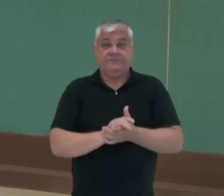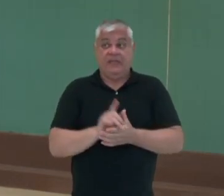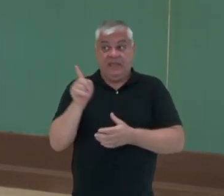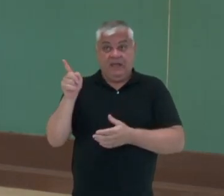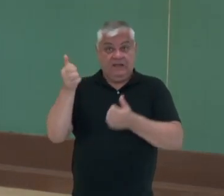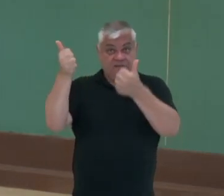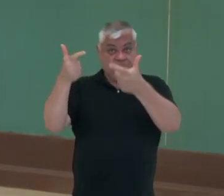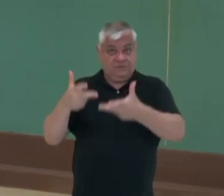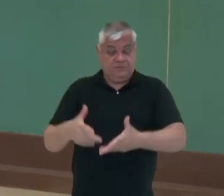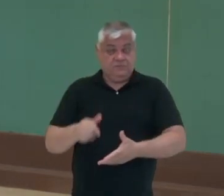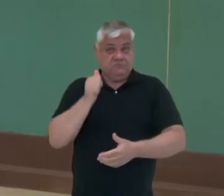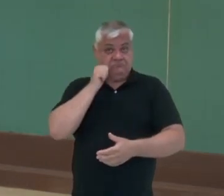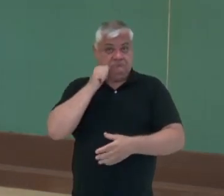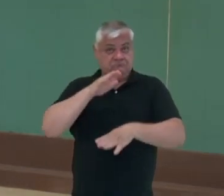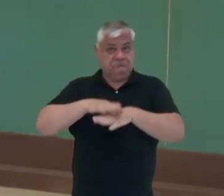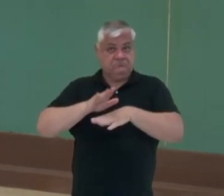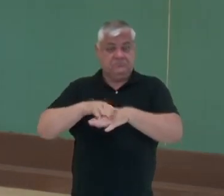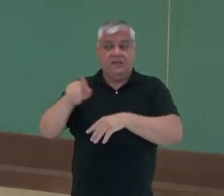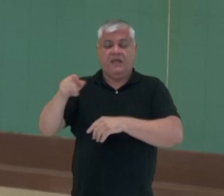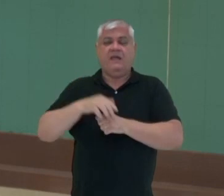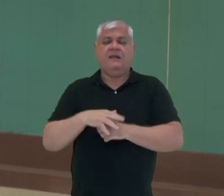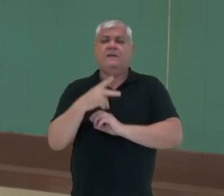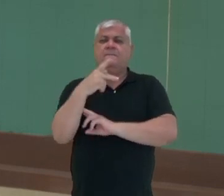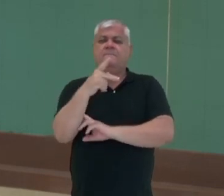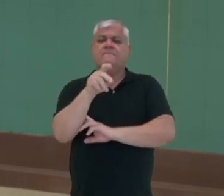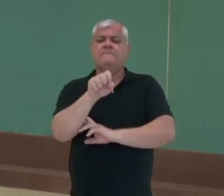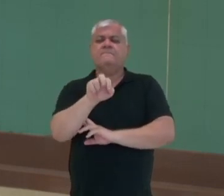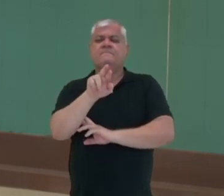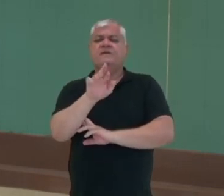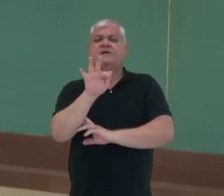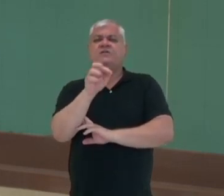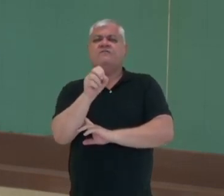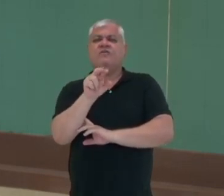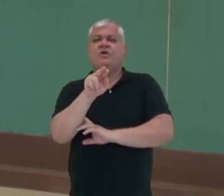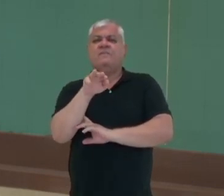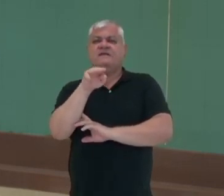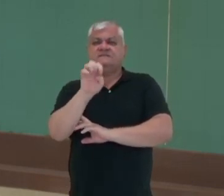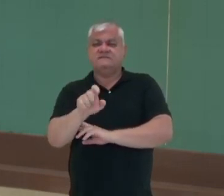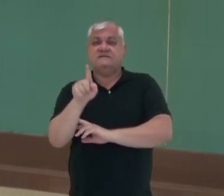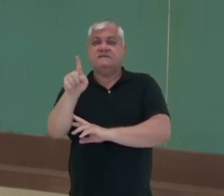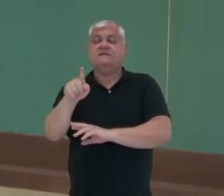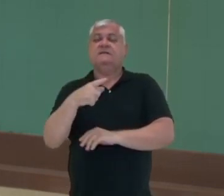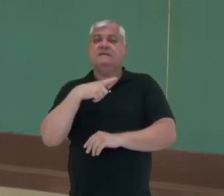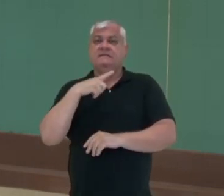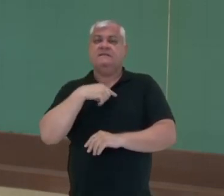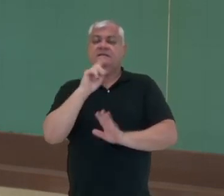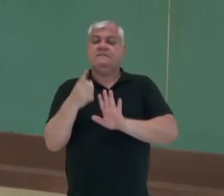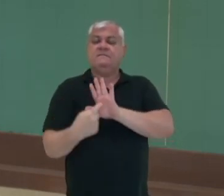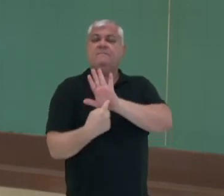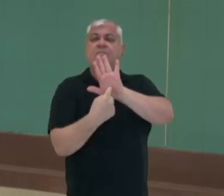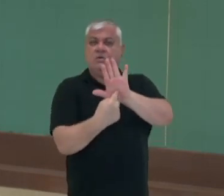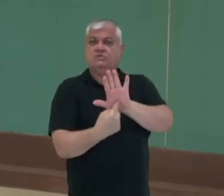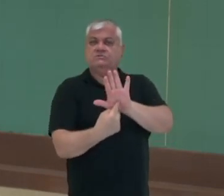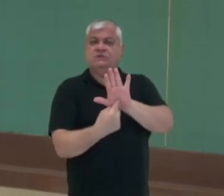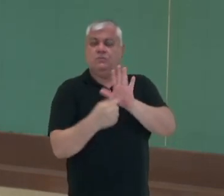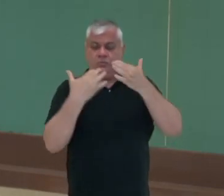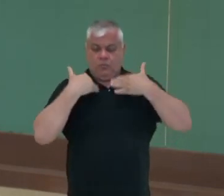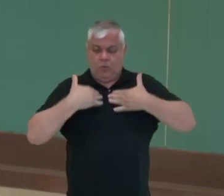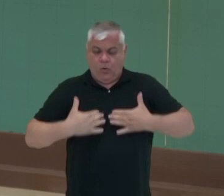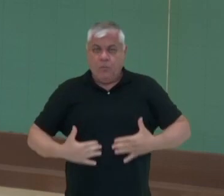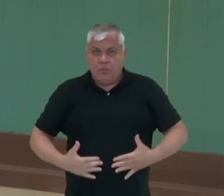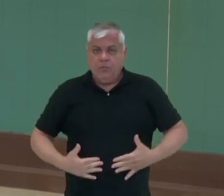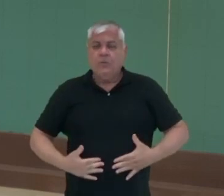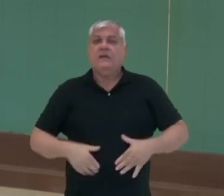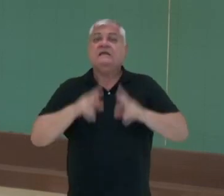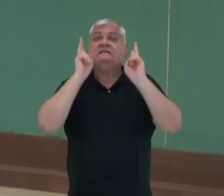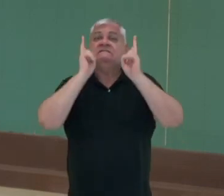dizendo o seguinte, que o performer, o que ele vai fazer? Ele tem algo que ele tem que representar, vai representar com o seu corpo, e cada